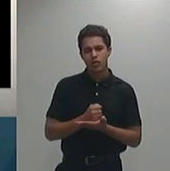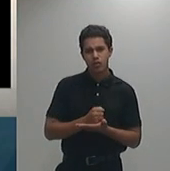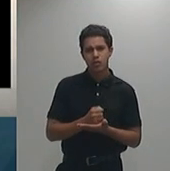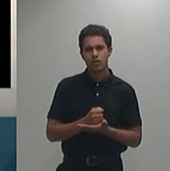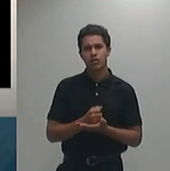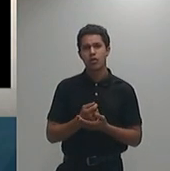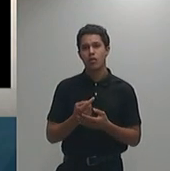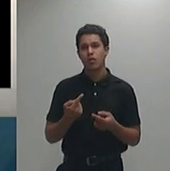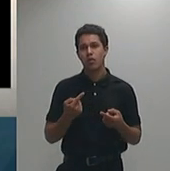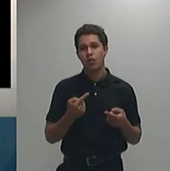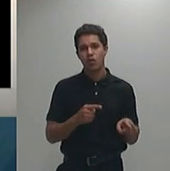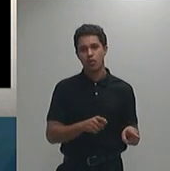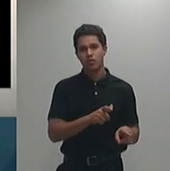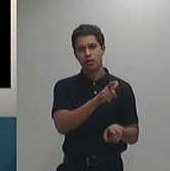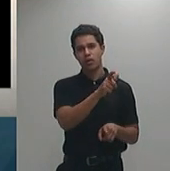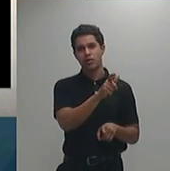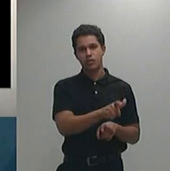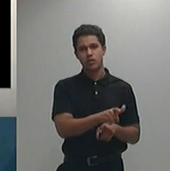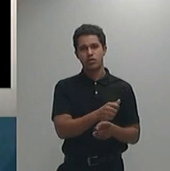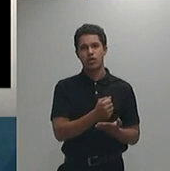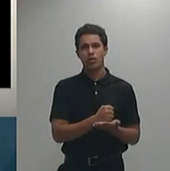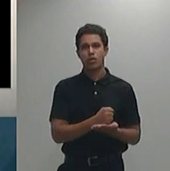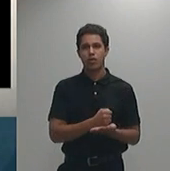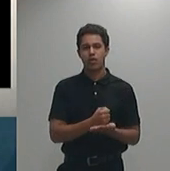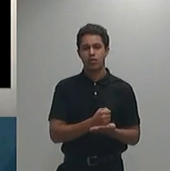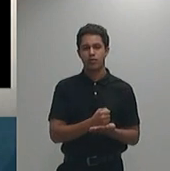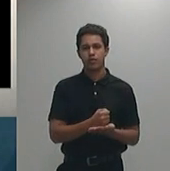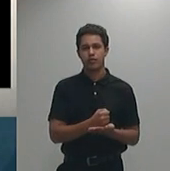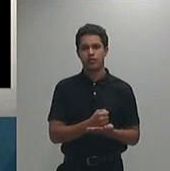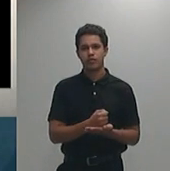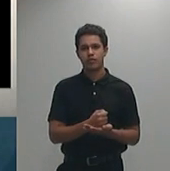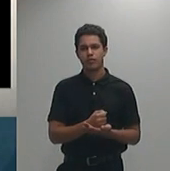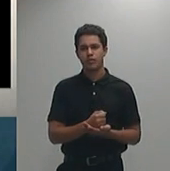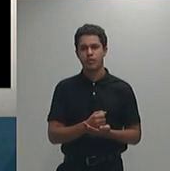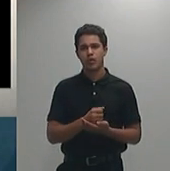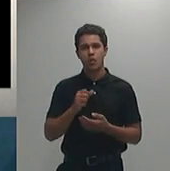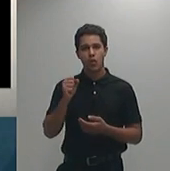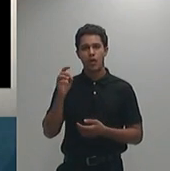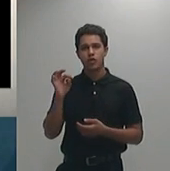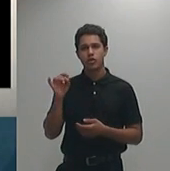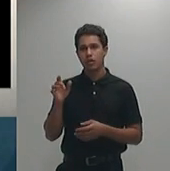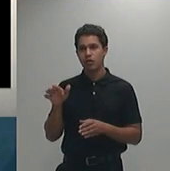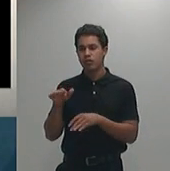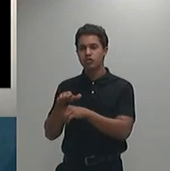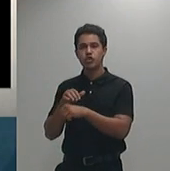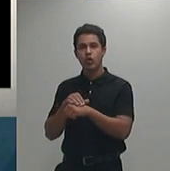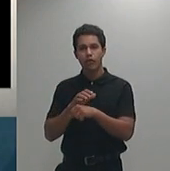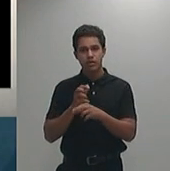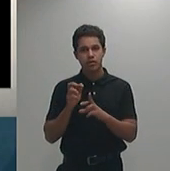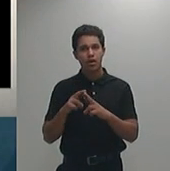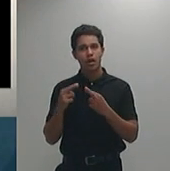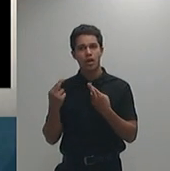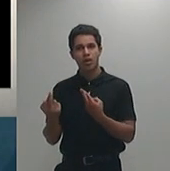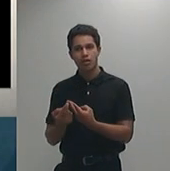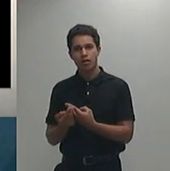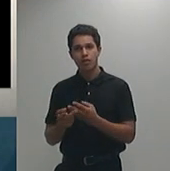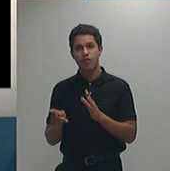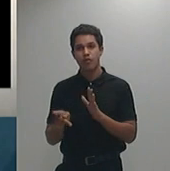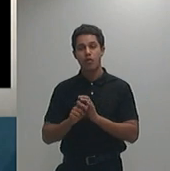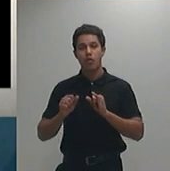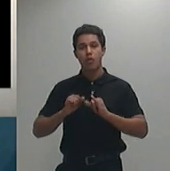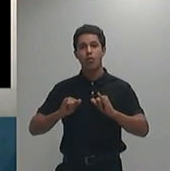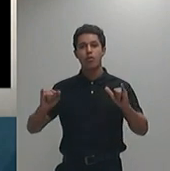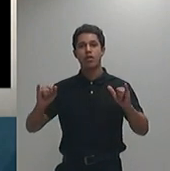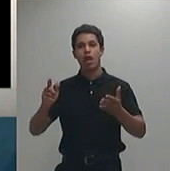contra o acionista controlador o público o edital de convocação da Assembleia foi publicado nos